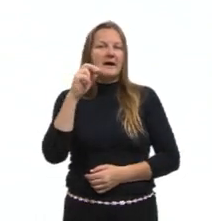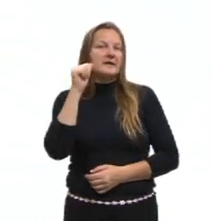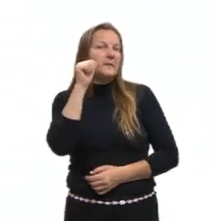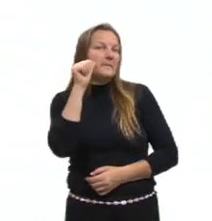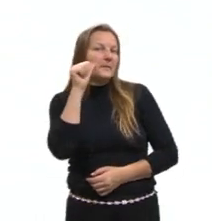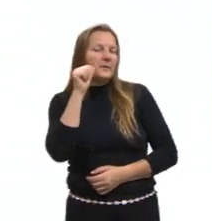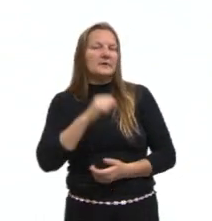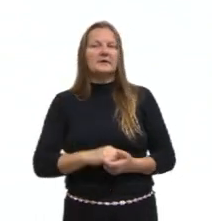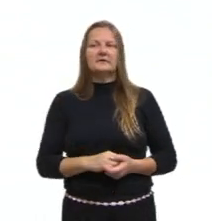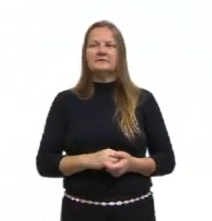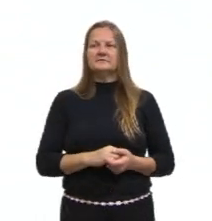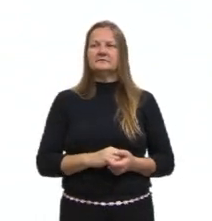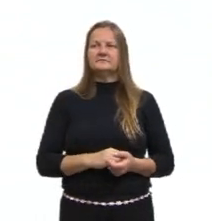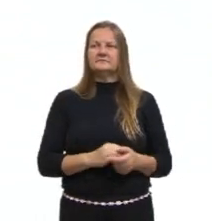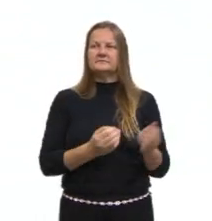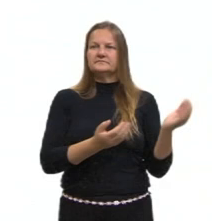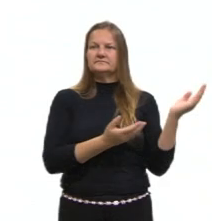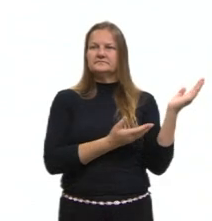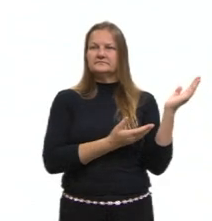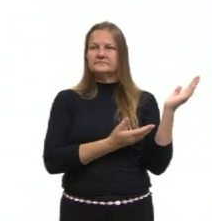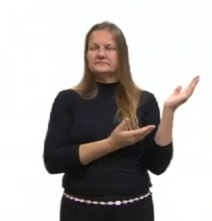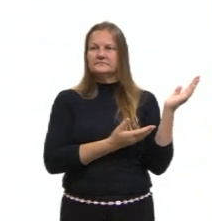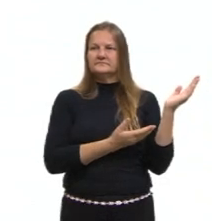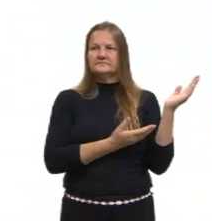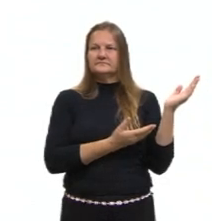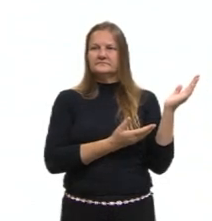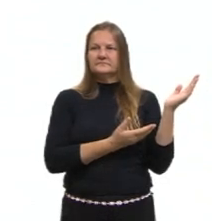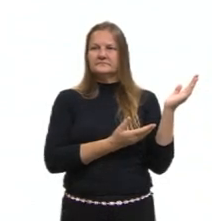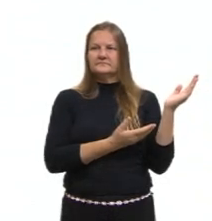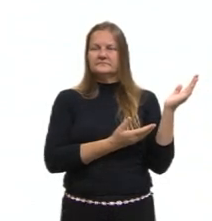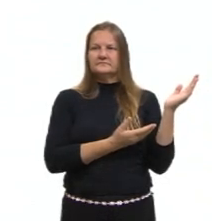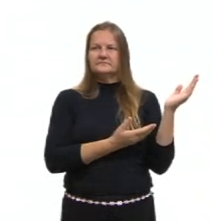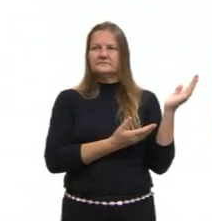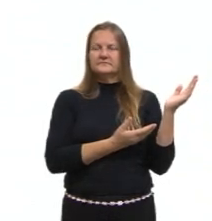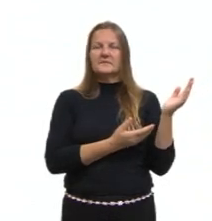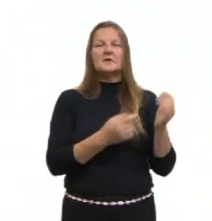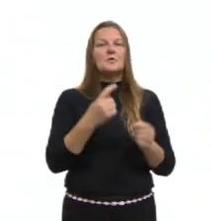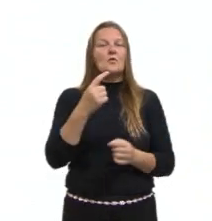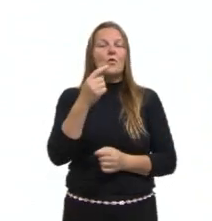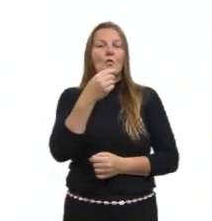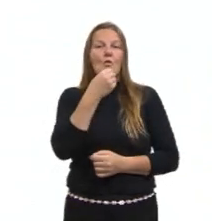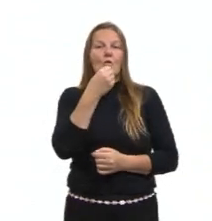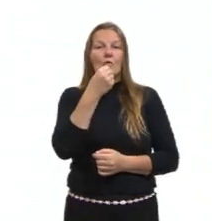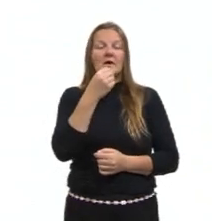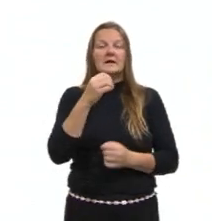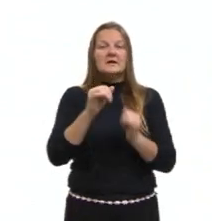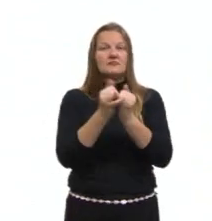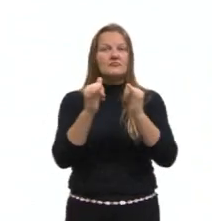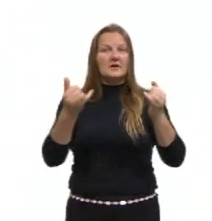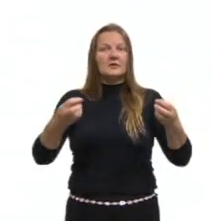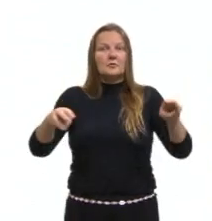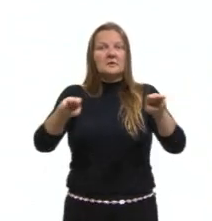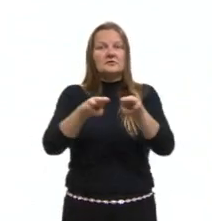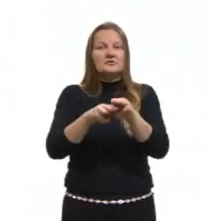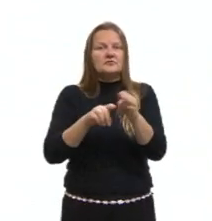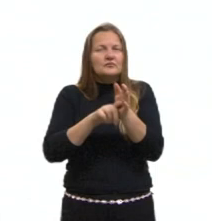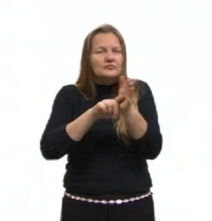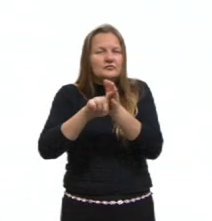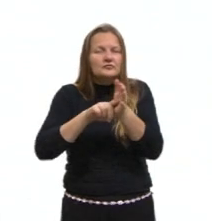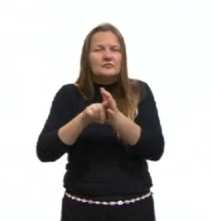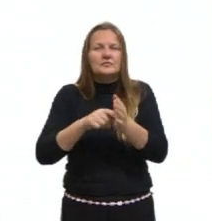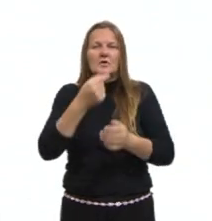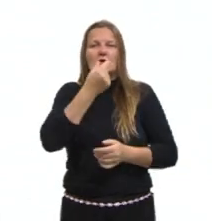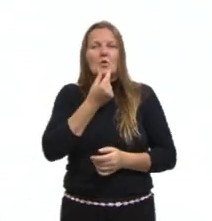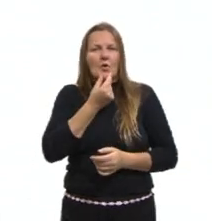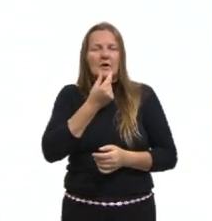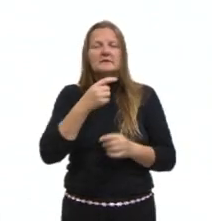renderk lowrence foi bem importante para a questão também da eletricidade né do eletromagnetismo o Einstein tá